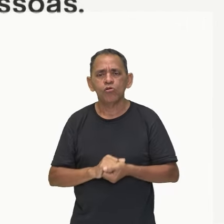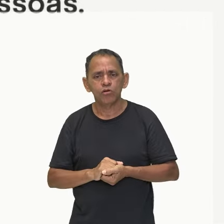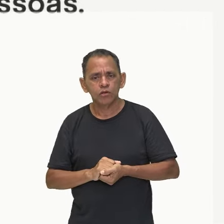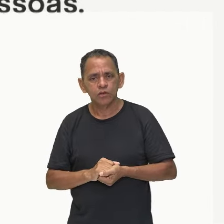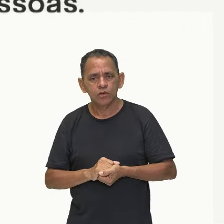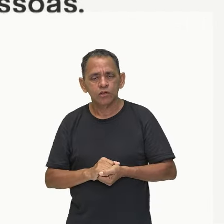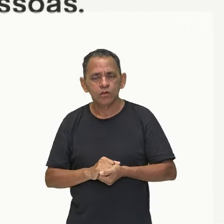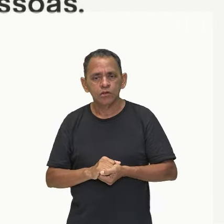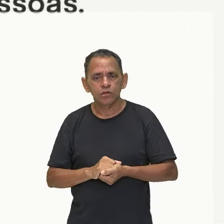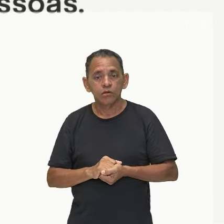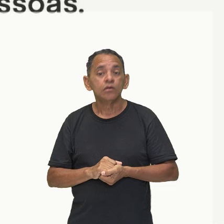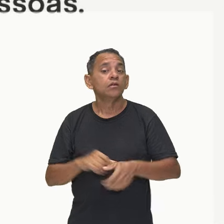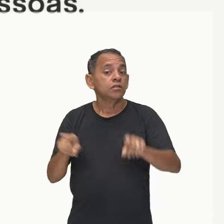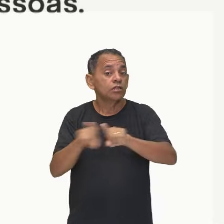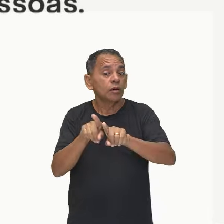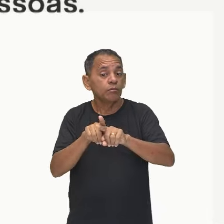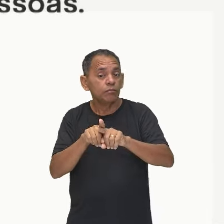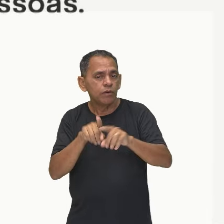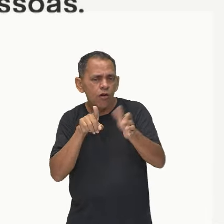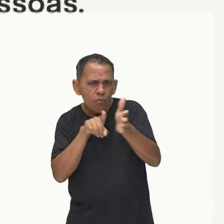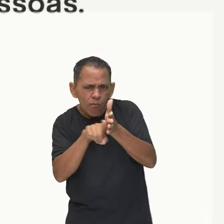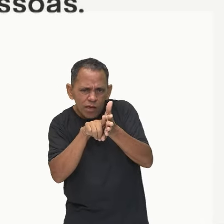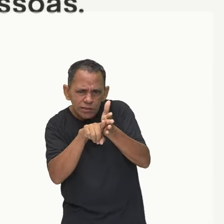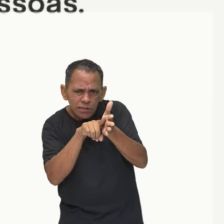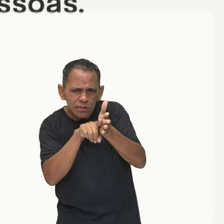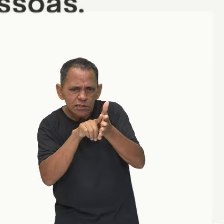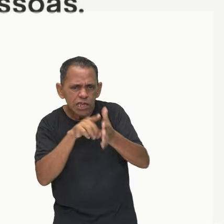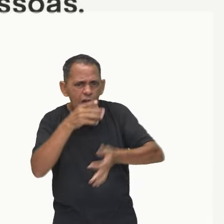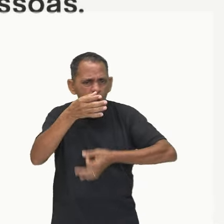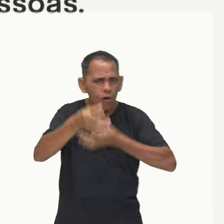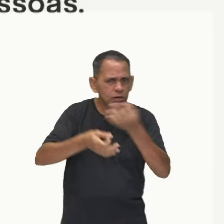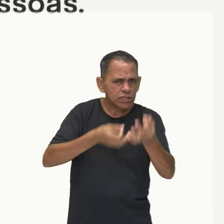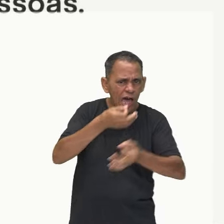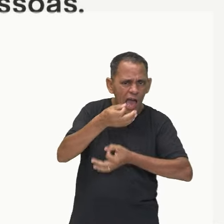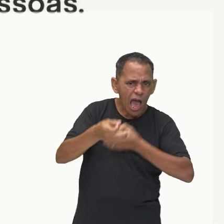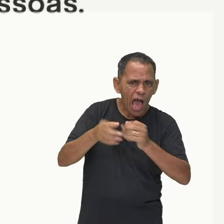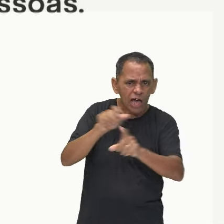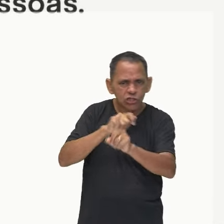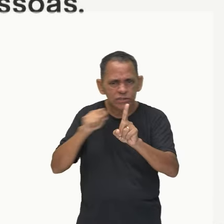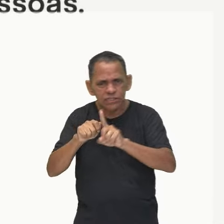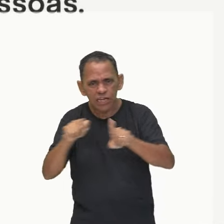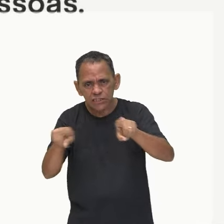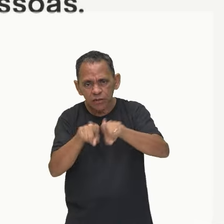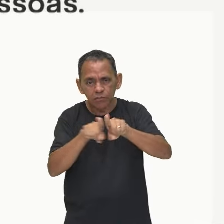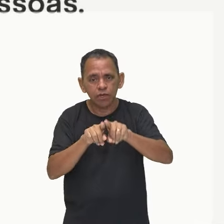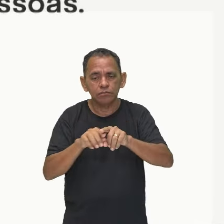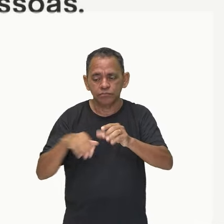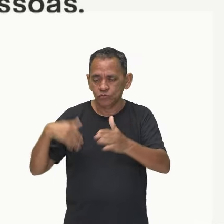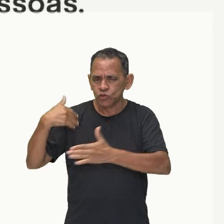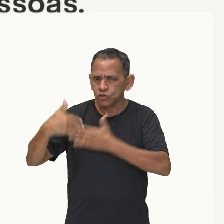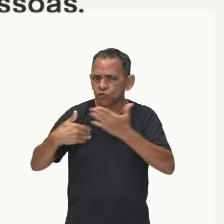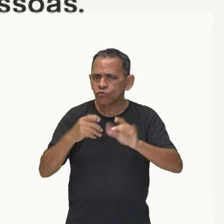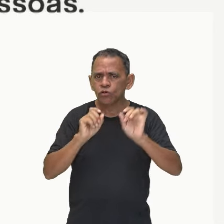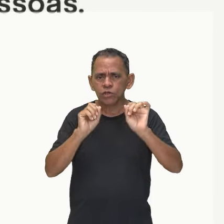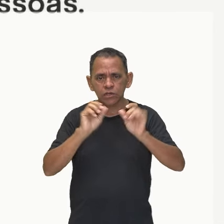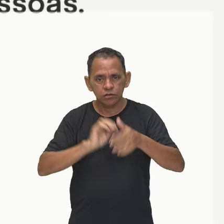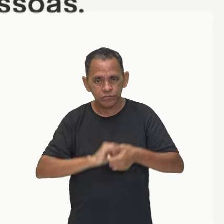a sociedade de forma crítica e vou desenvolver o